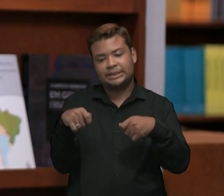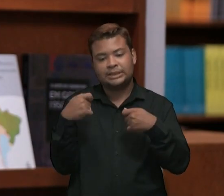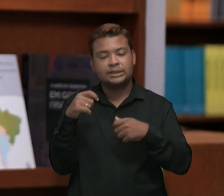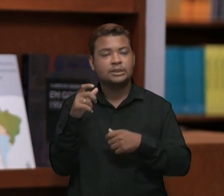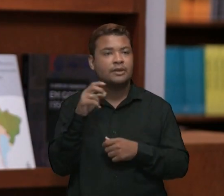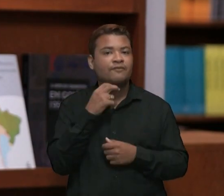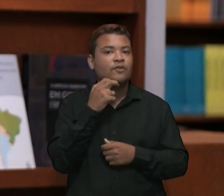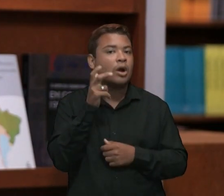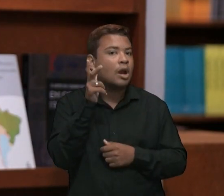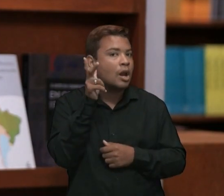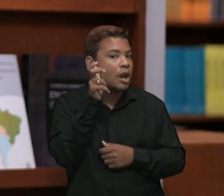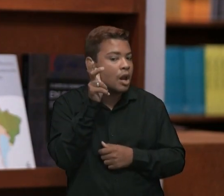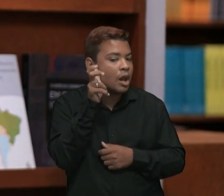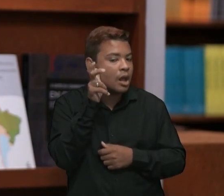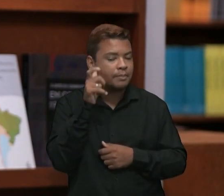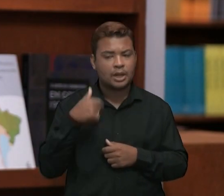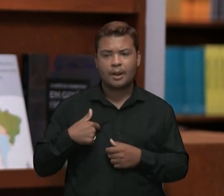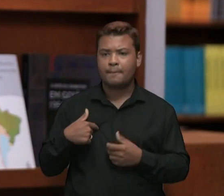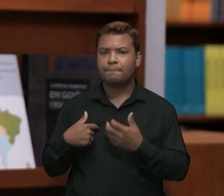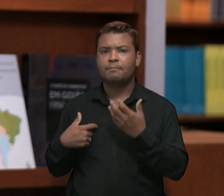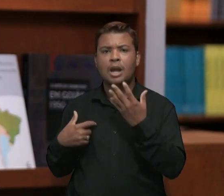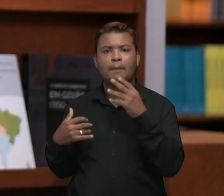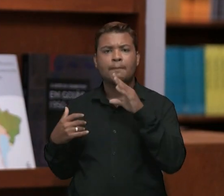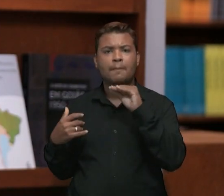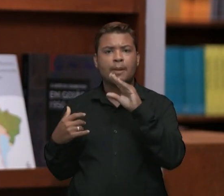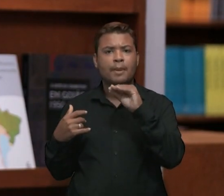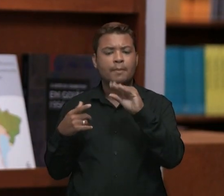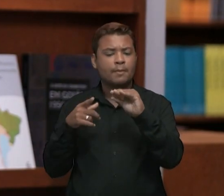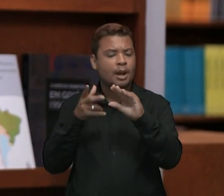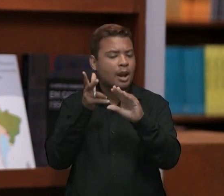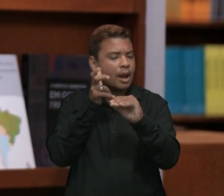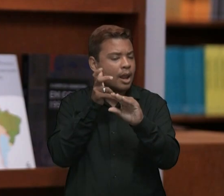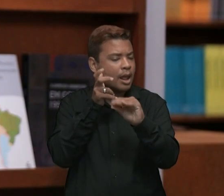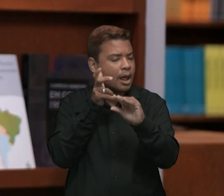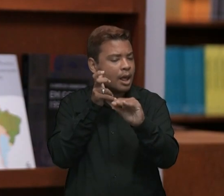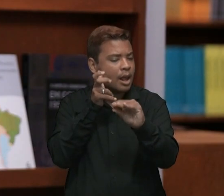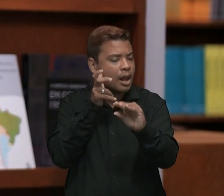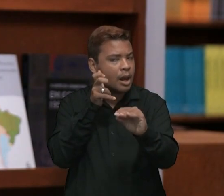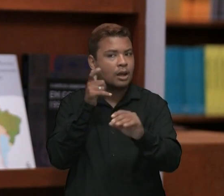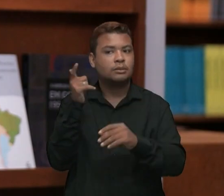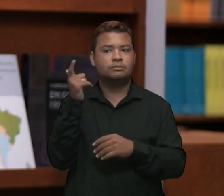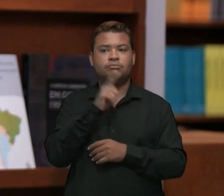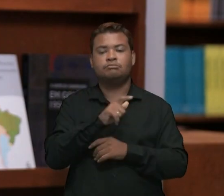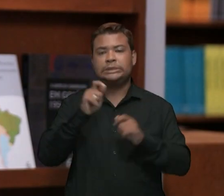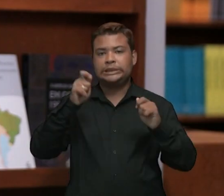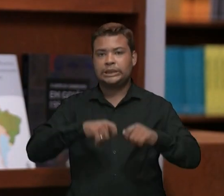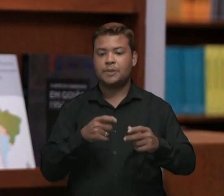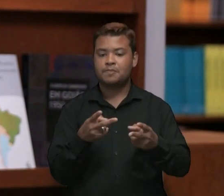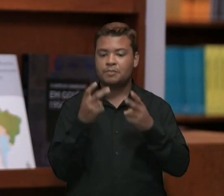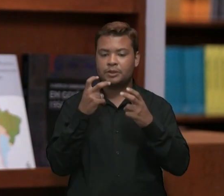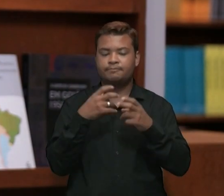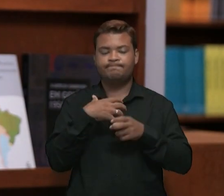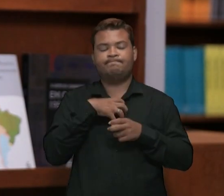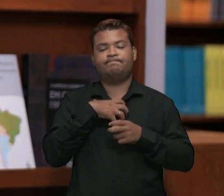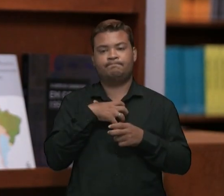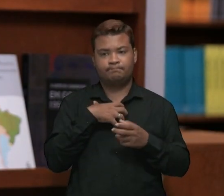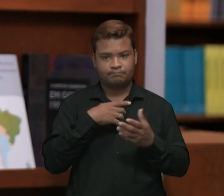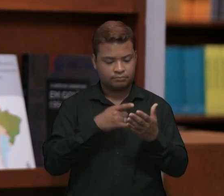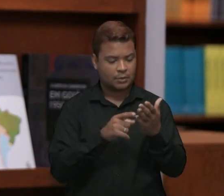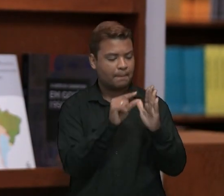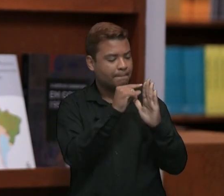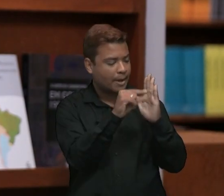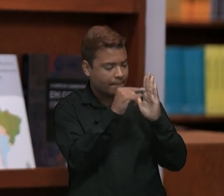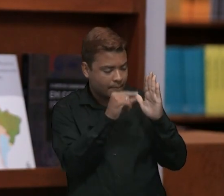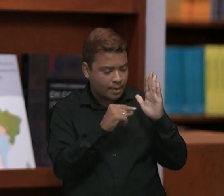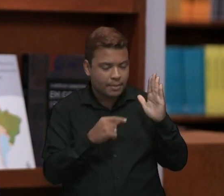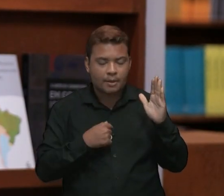da voz, da nossa voz, a voz do ser humano que, de alguma forma, do leitor, né, que se encontra com o verso e transforma o poema nessa